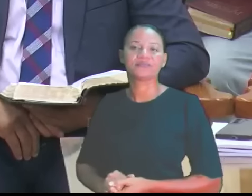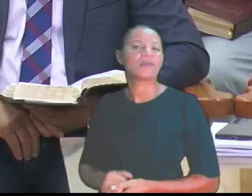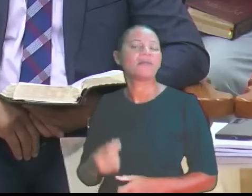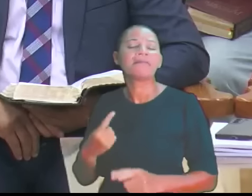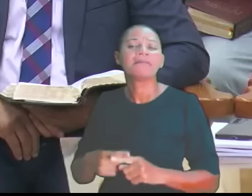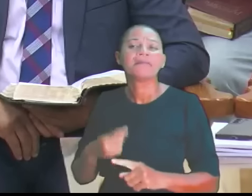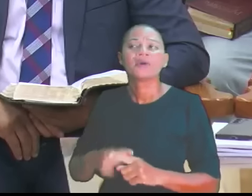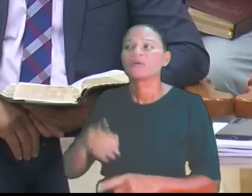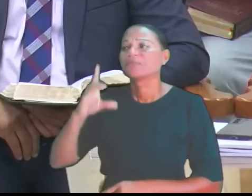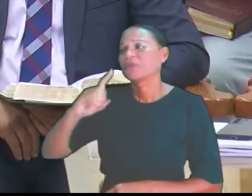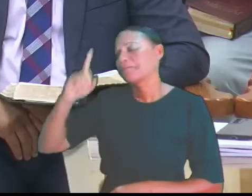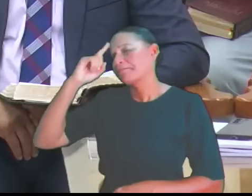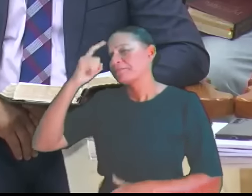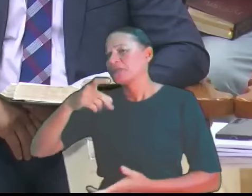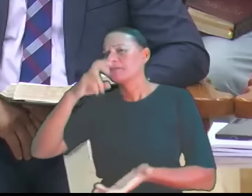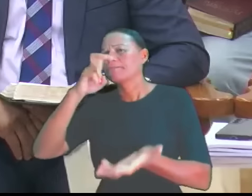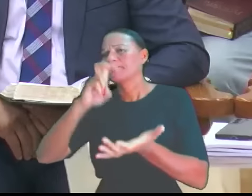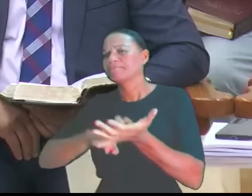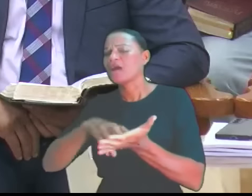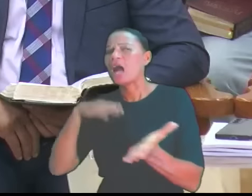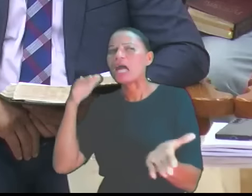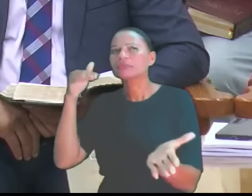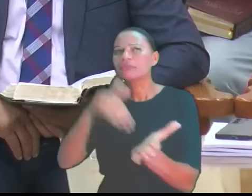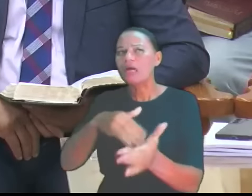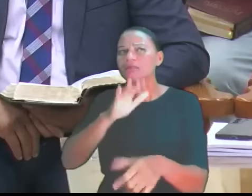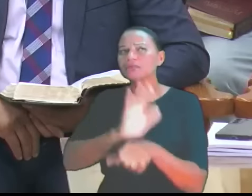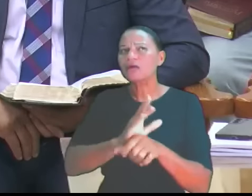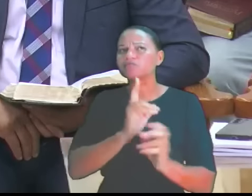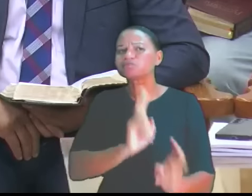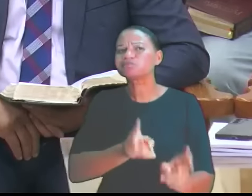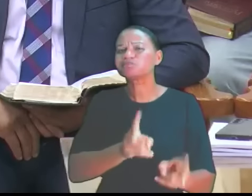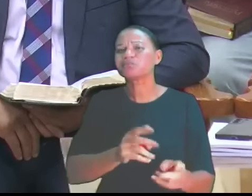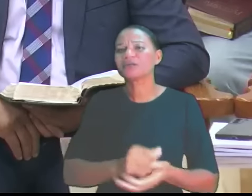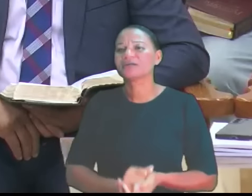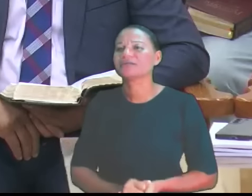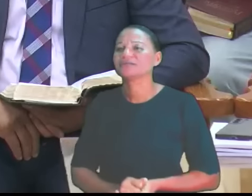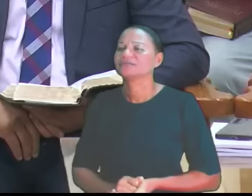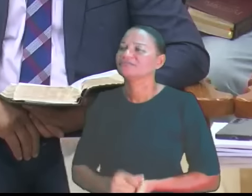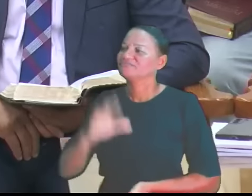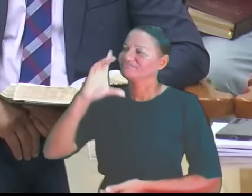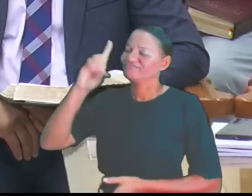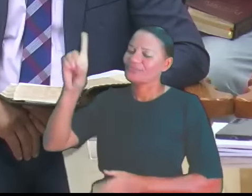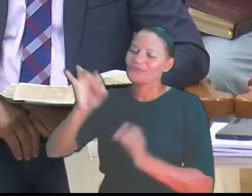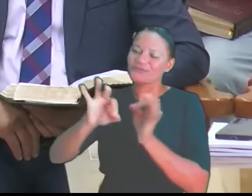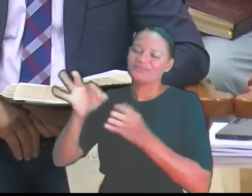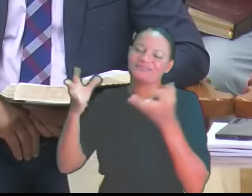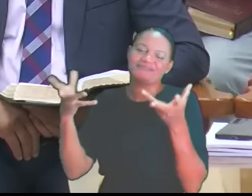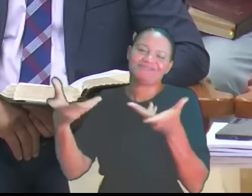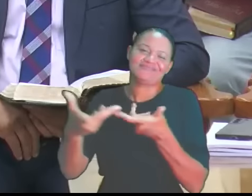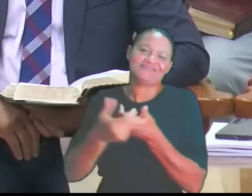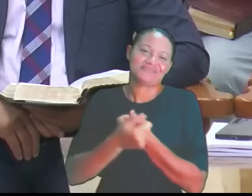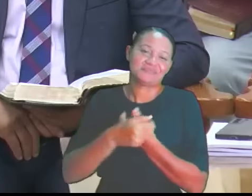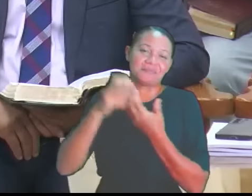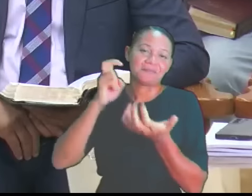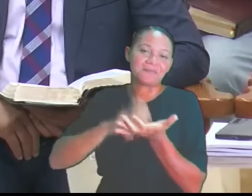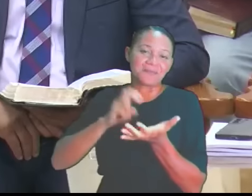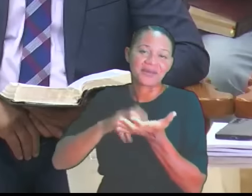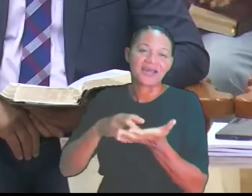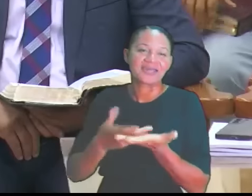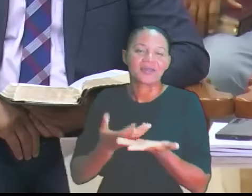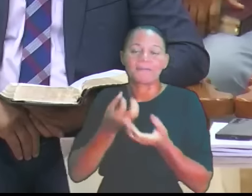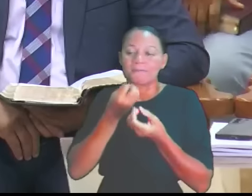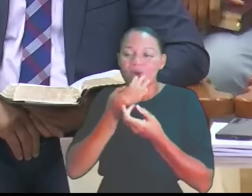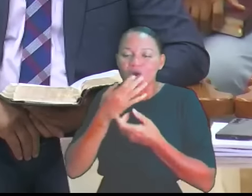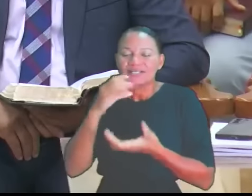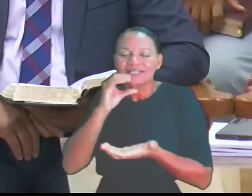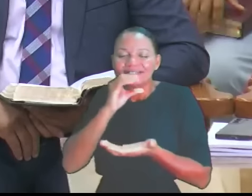que que Deus não mandou logo de manhã para ficar até para tarde? Porque as coisas de Deus é com excelência, irmão. Pãozinho fresco de manhã, pãozinho fresco à